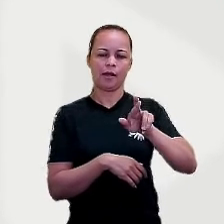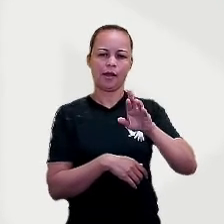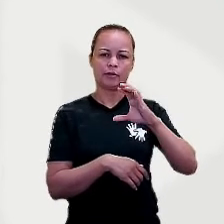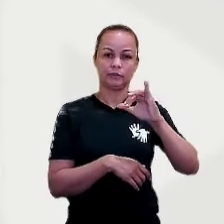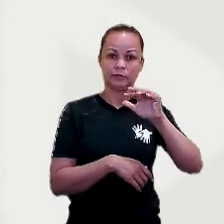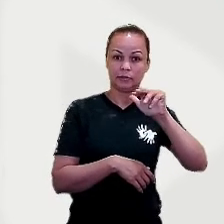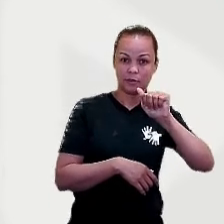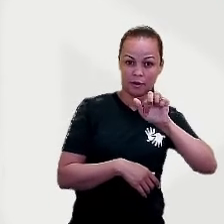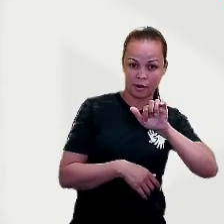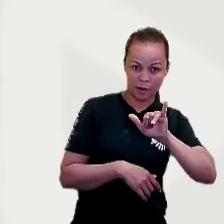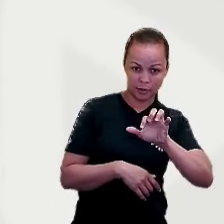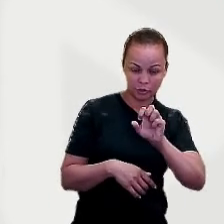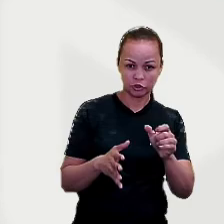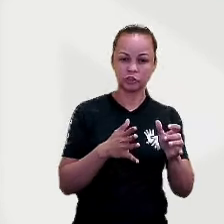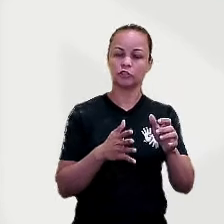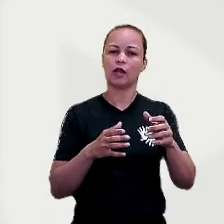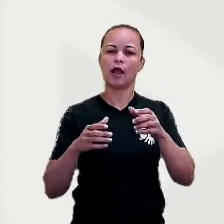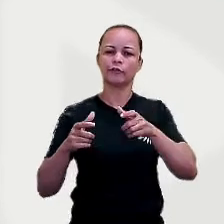exército.